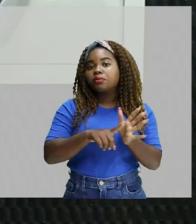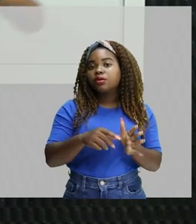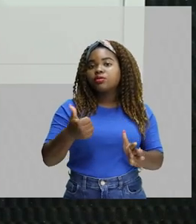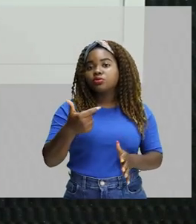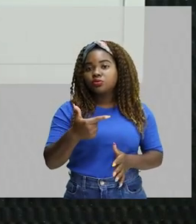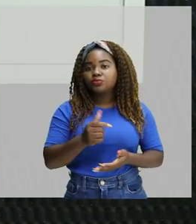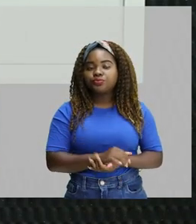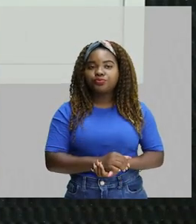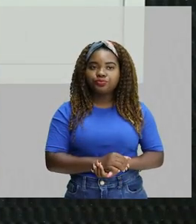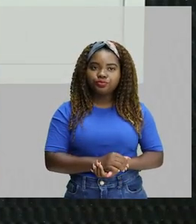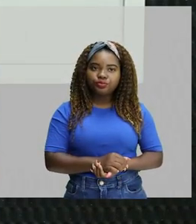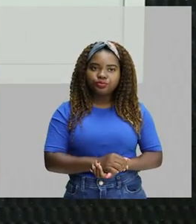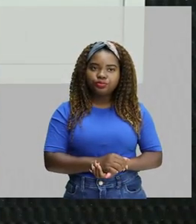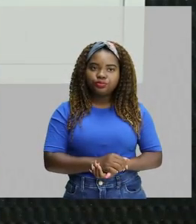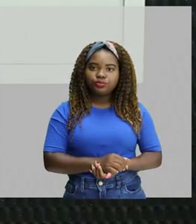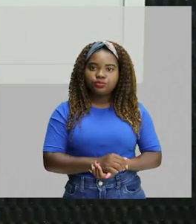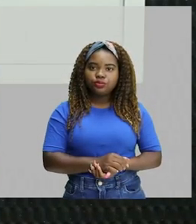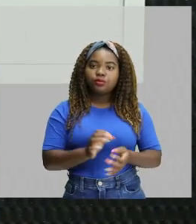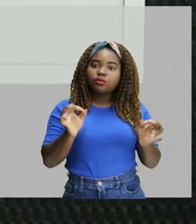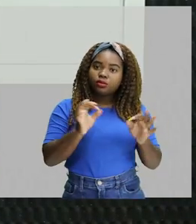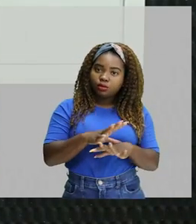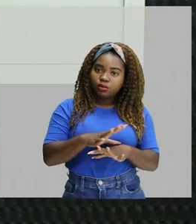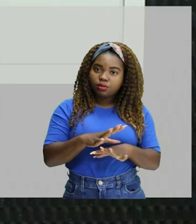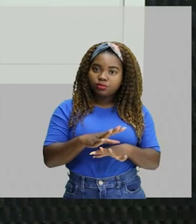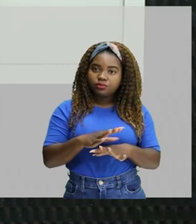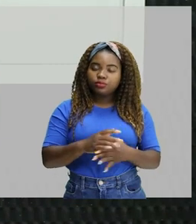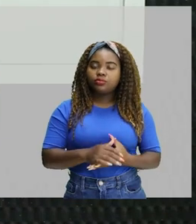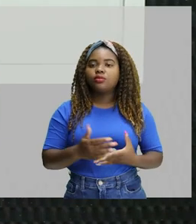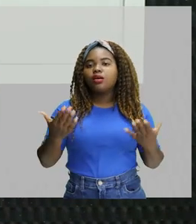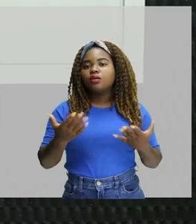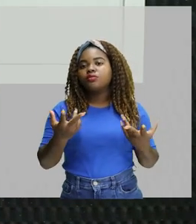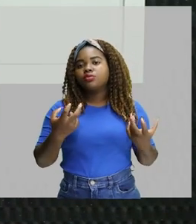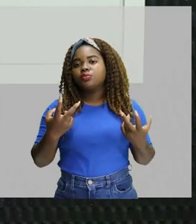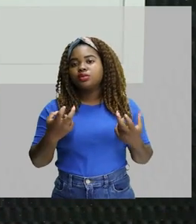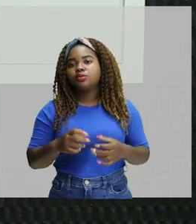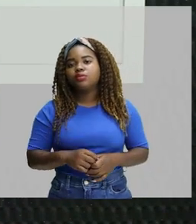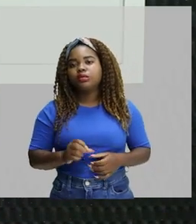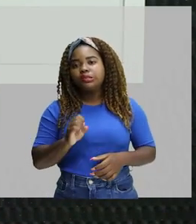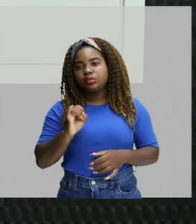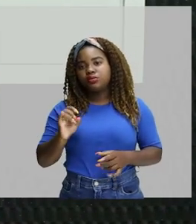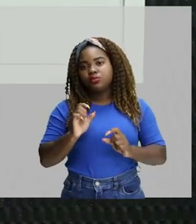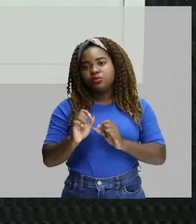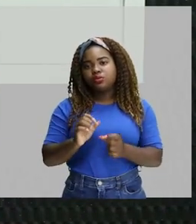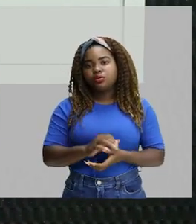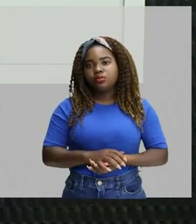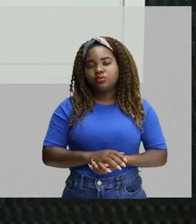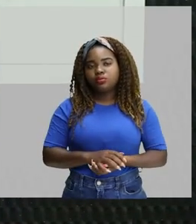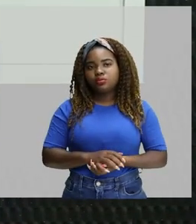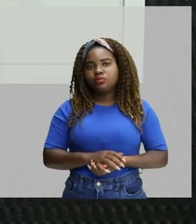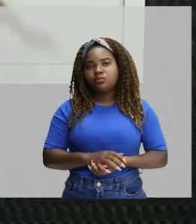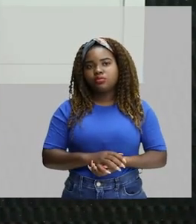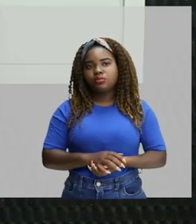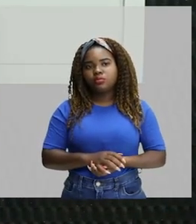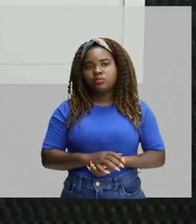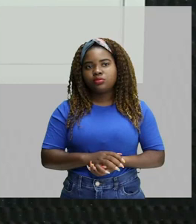12 certo feito a multiplicação turmin você vai só Observar se depois que você efetuou